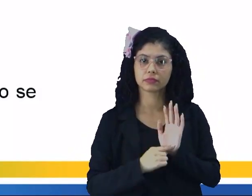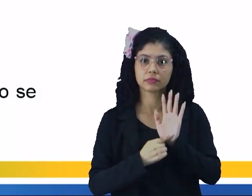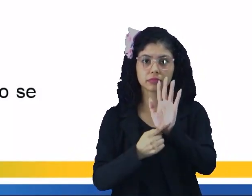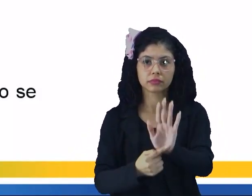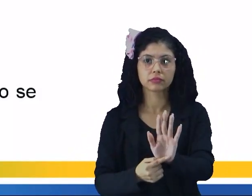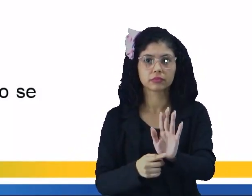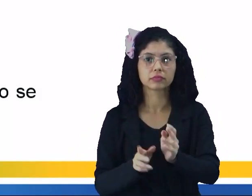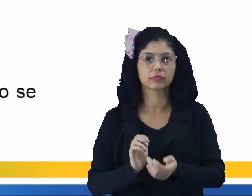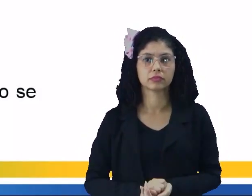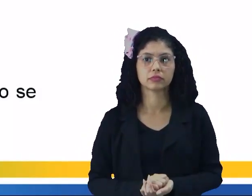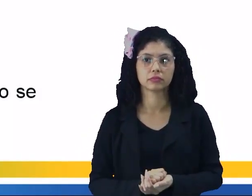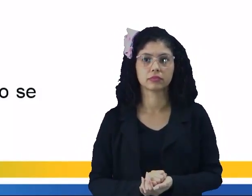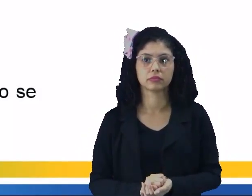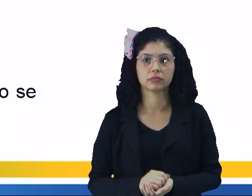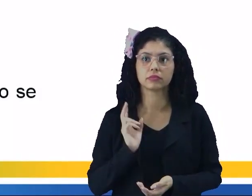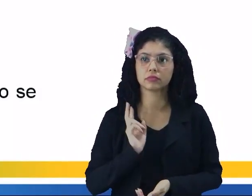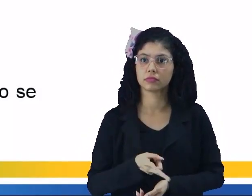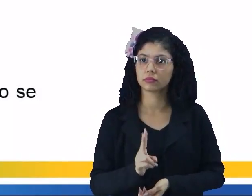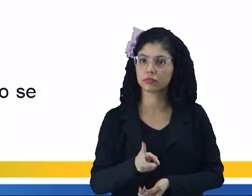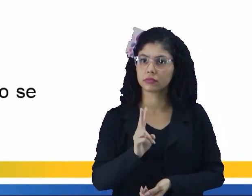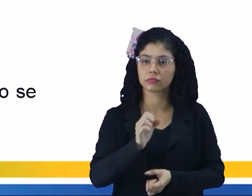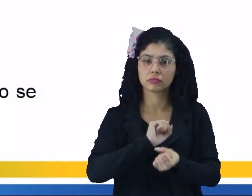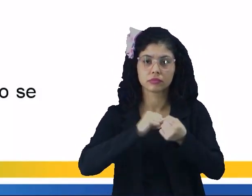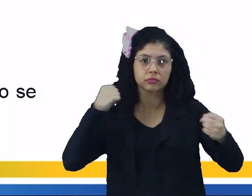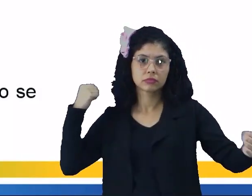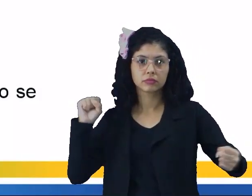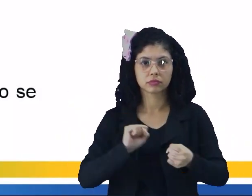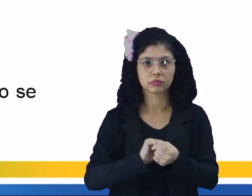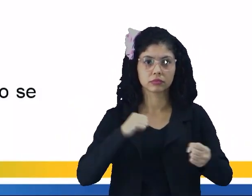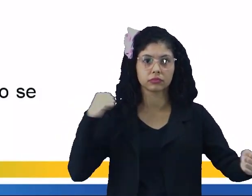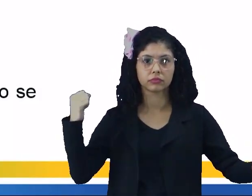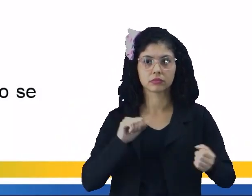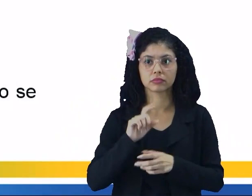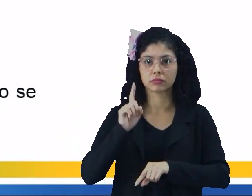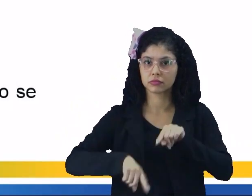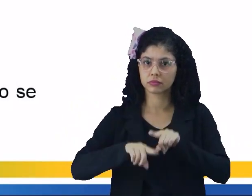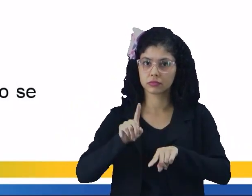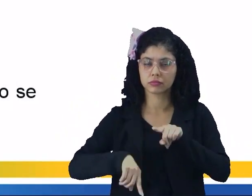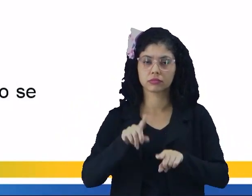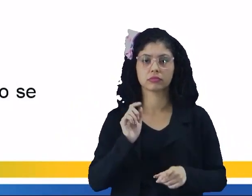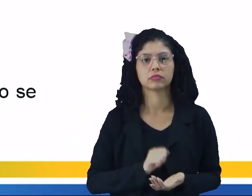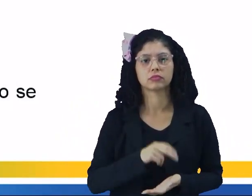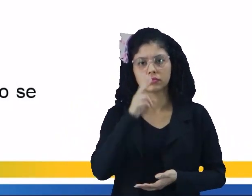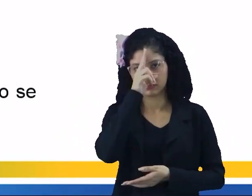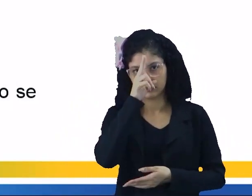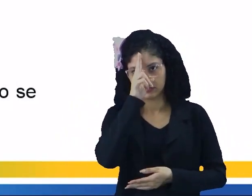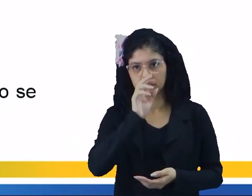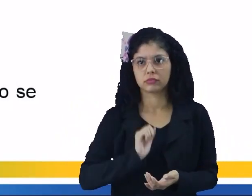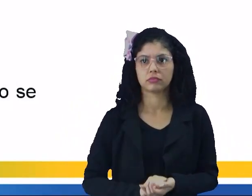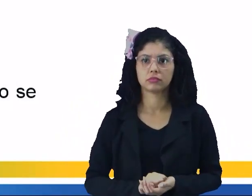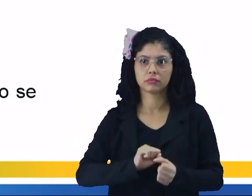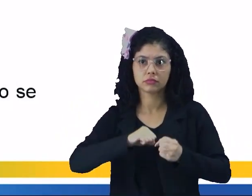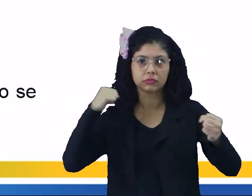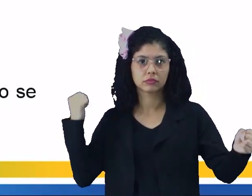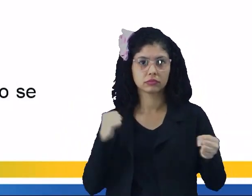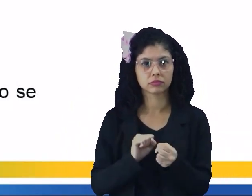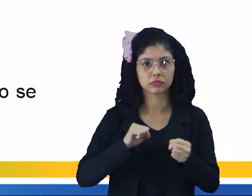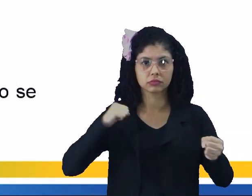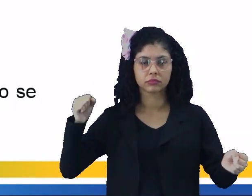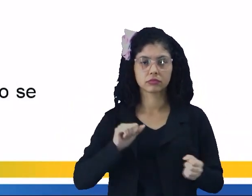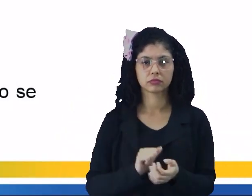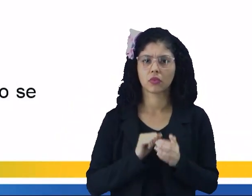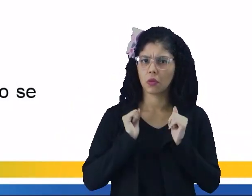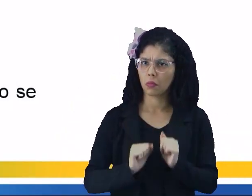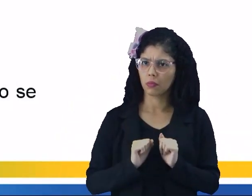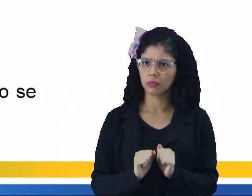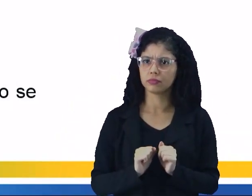representar justamente essa constante elástica do material. Lembrando que pode ser um material elástico ou